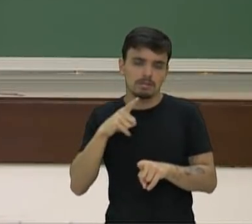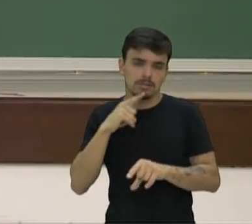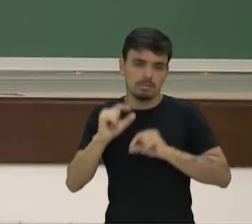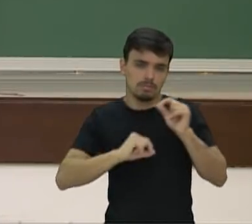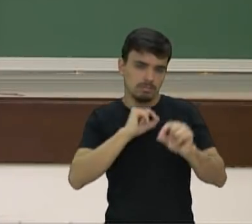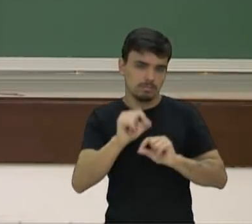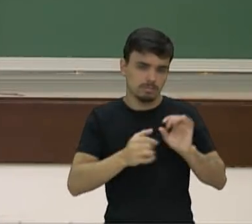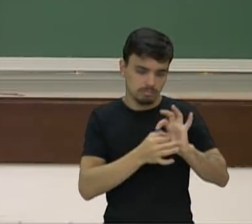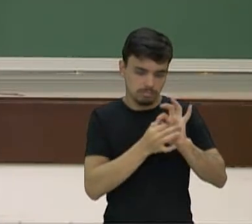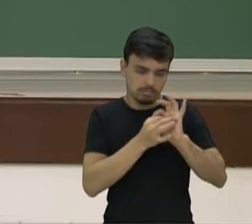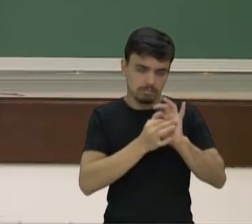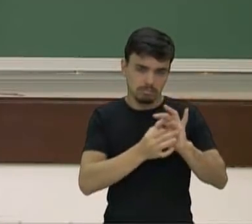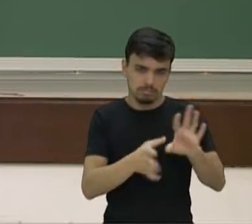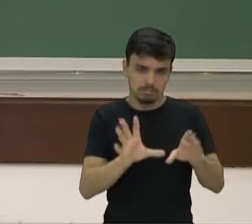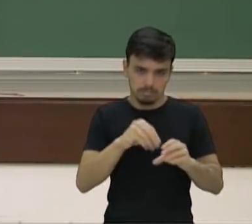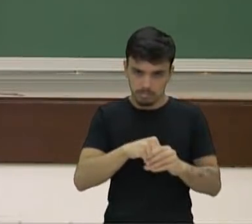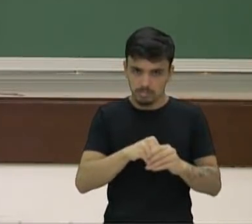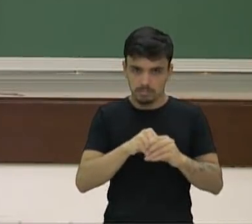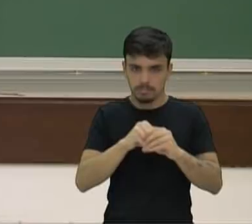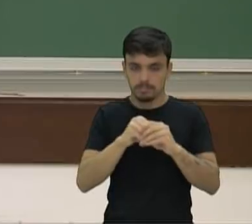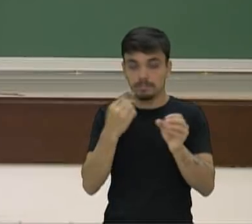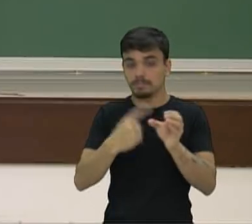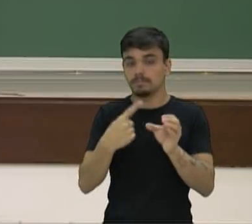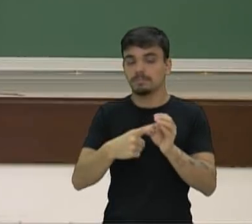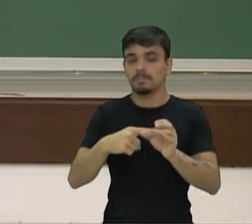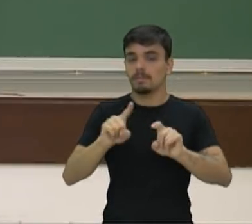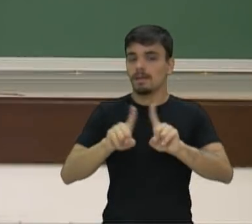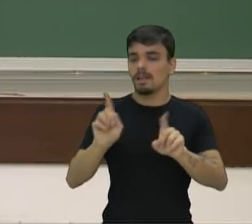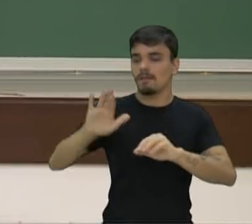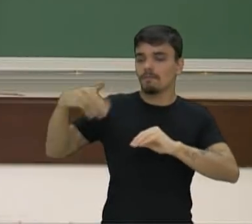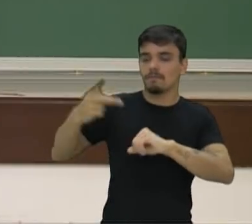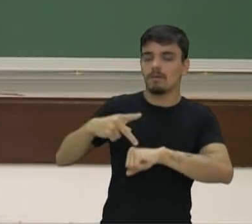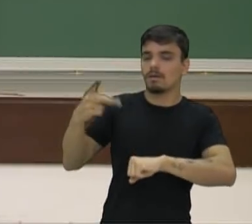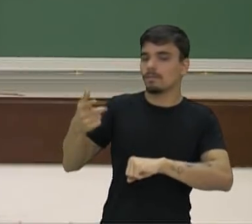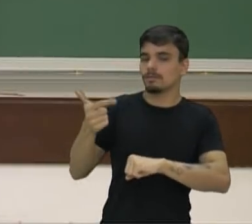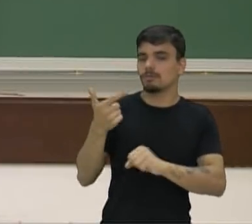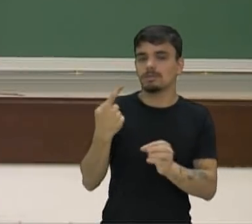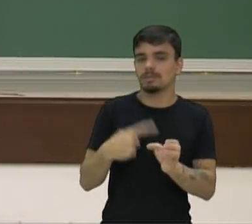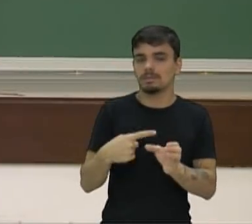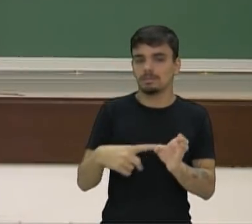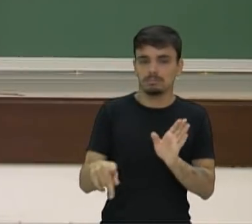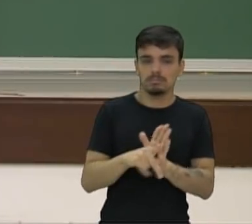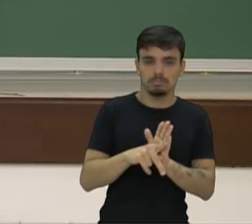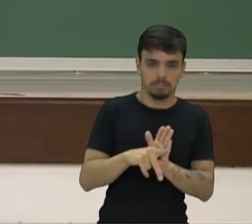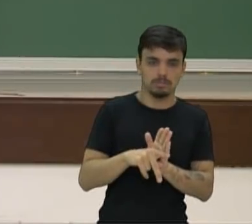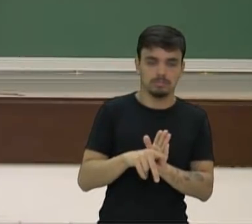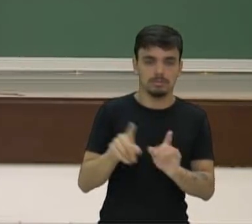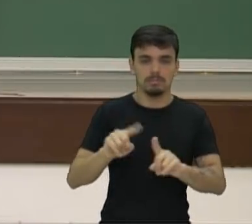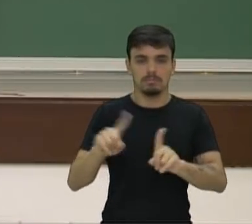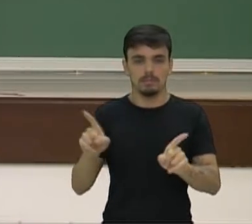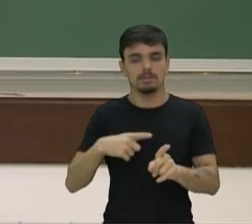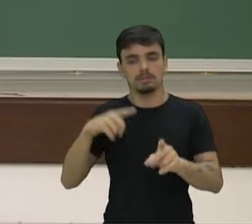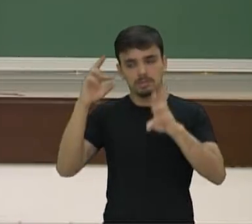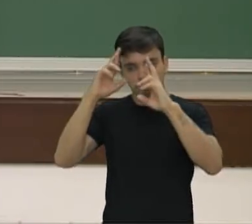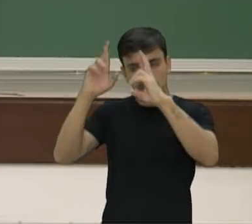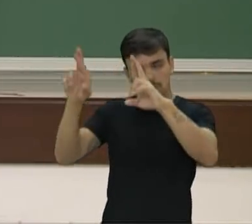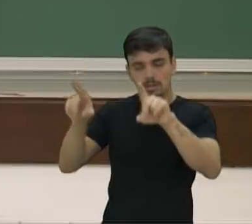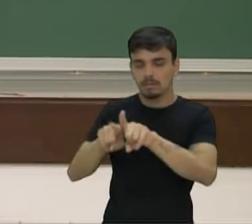determinada liberdade dentro da cidade. Ela é estrangeira, não tinha cidadania, mas além de ser muito respeitada e